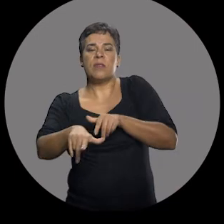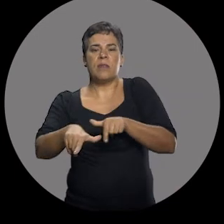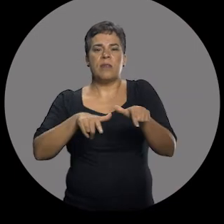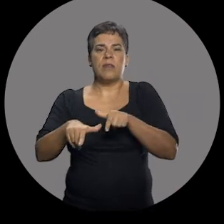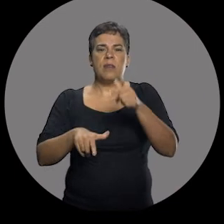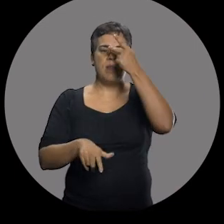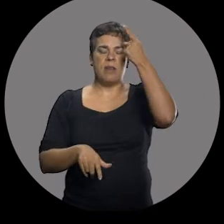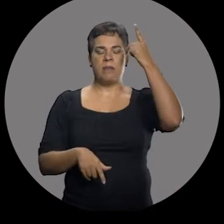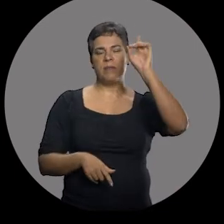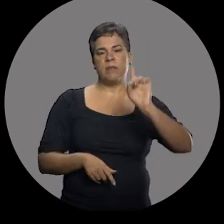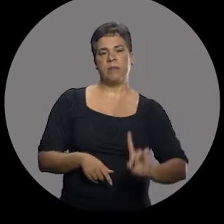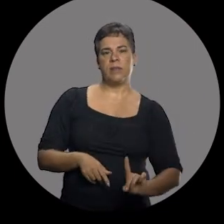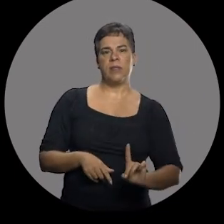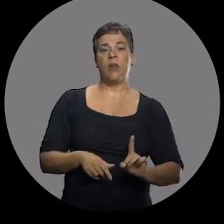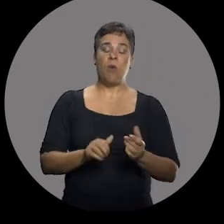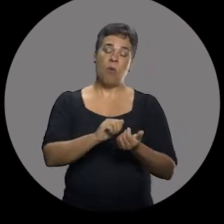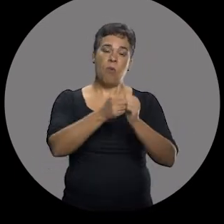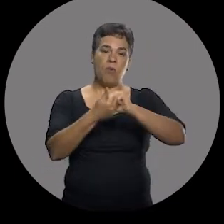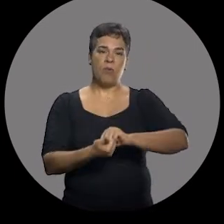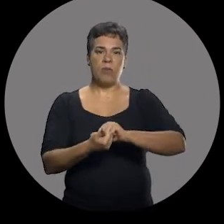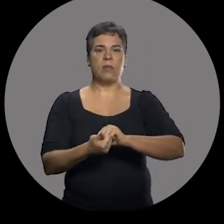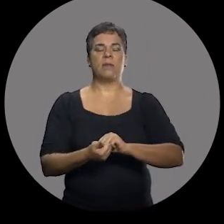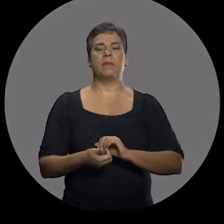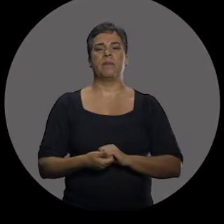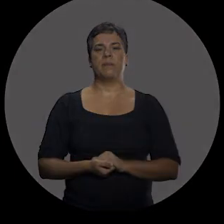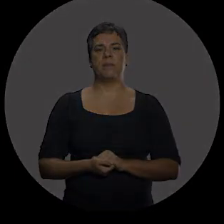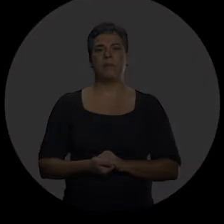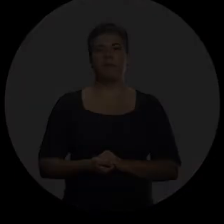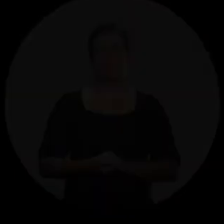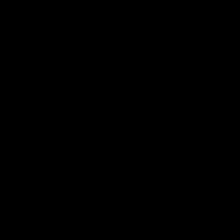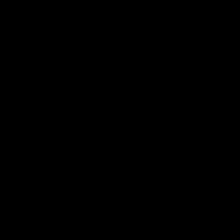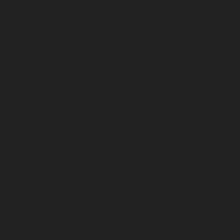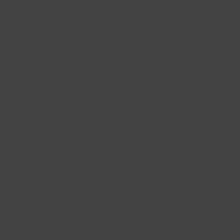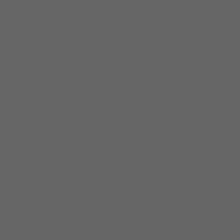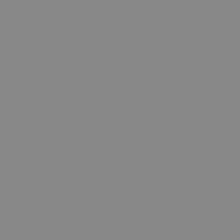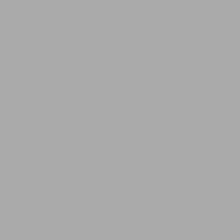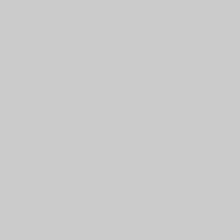inclusão pelo trabalho de pessoas com deficiência ou reabilitados pela Previdência?